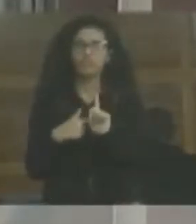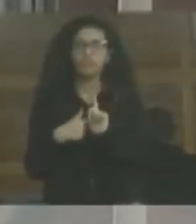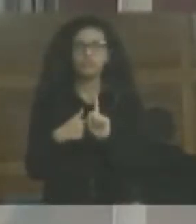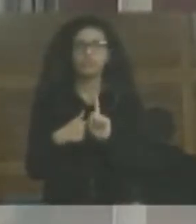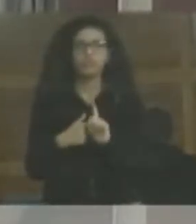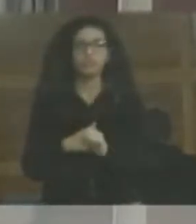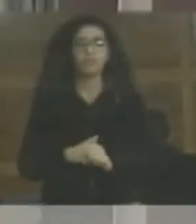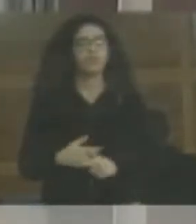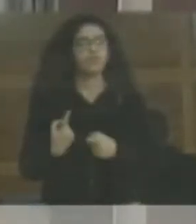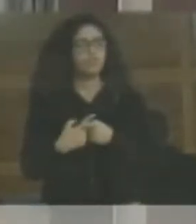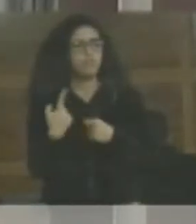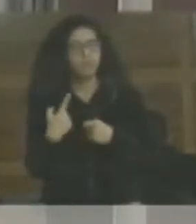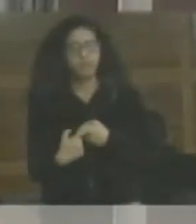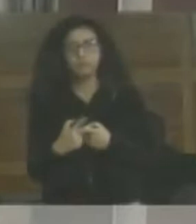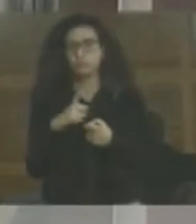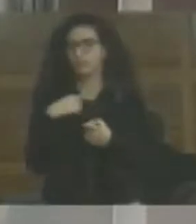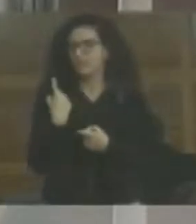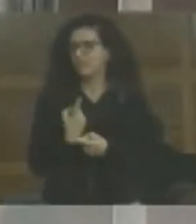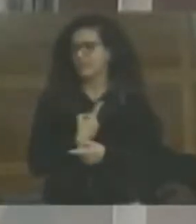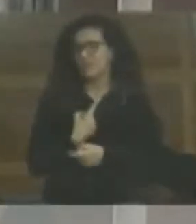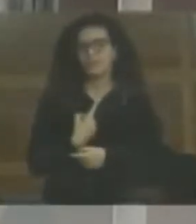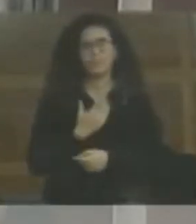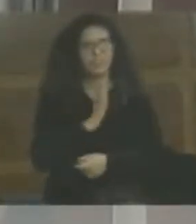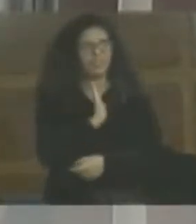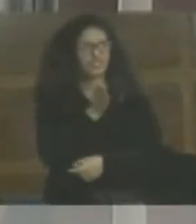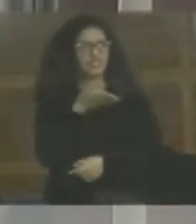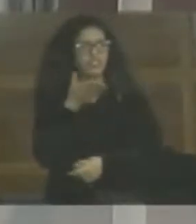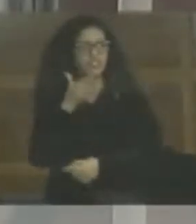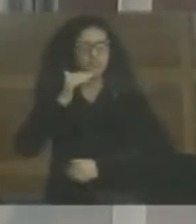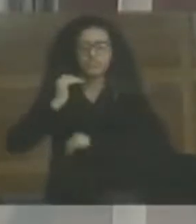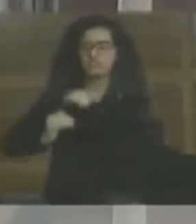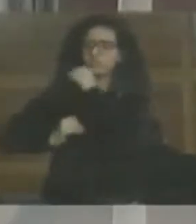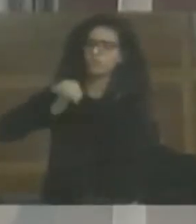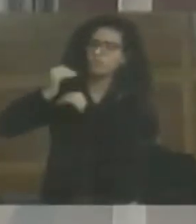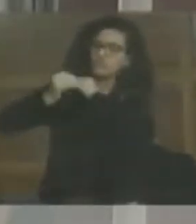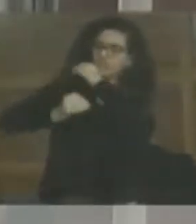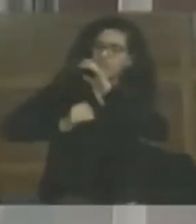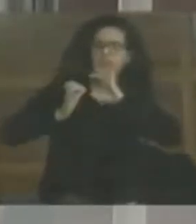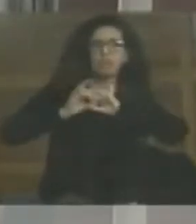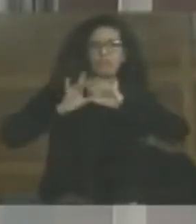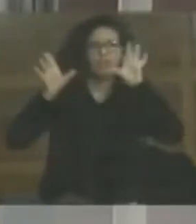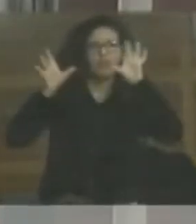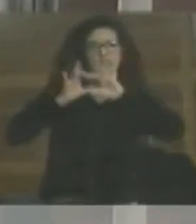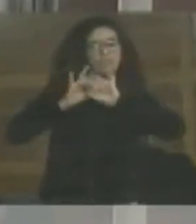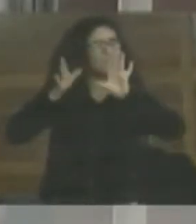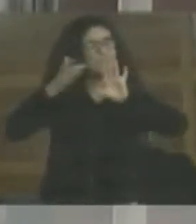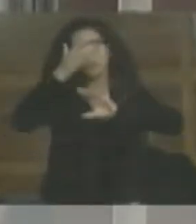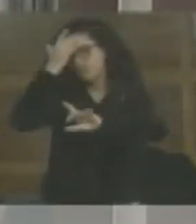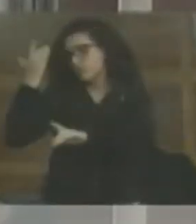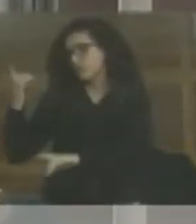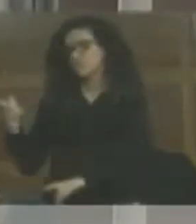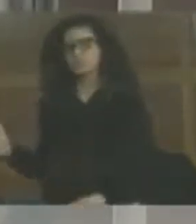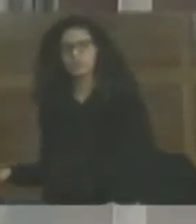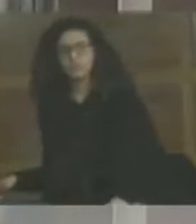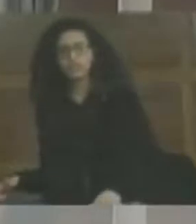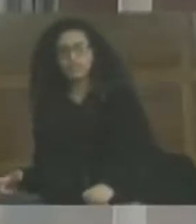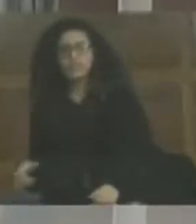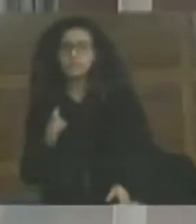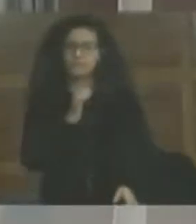grande. Porque nós estamos anos-luz, né, com a nossa liberdade, que eles não tinham. Agora, será que eles têm